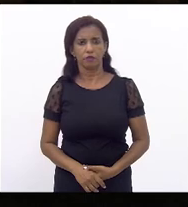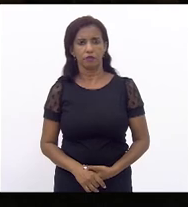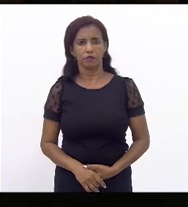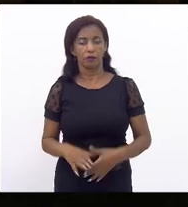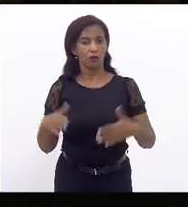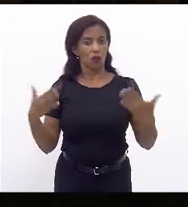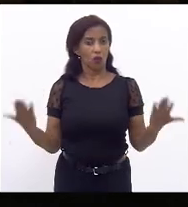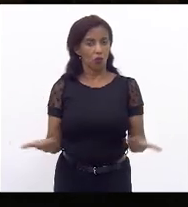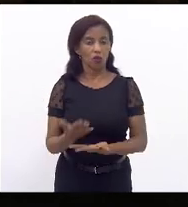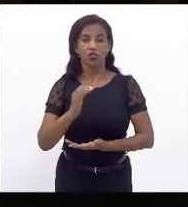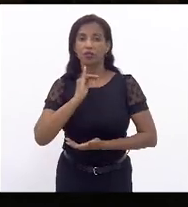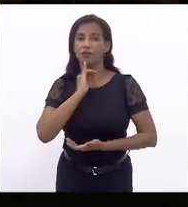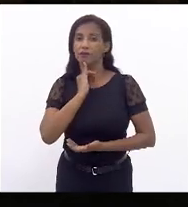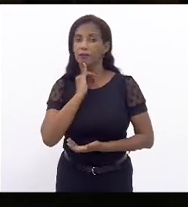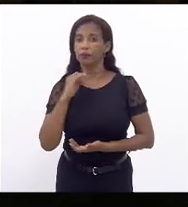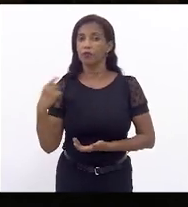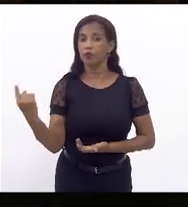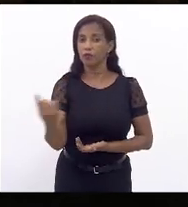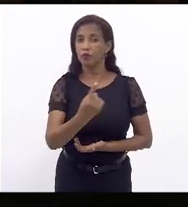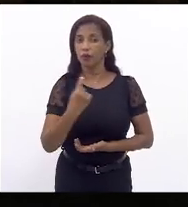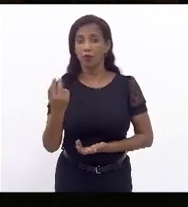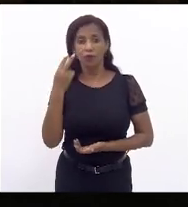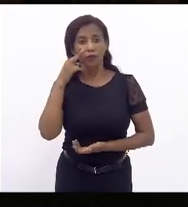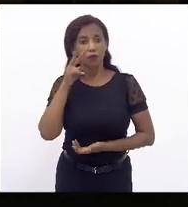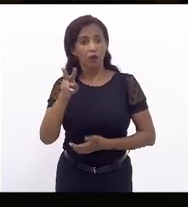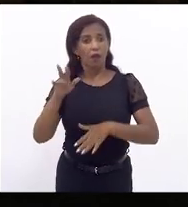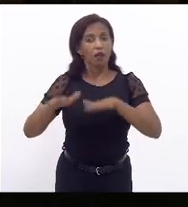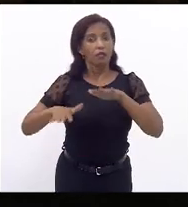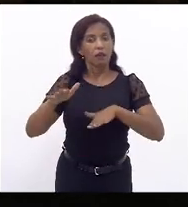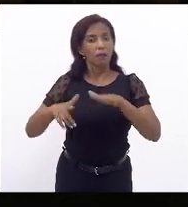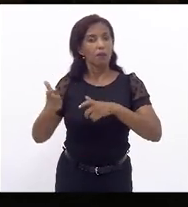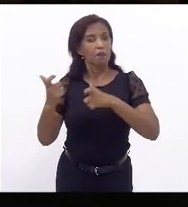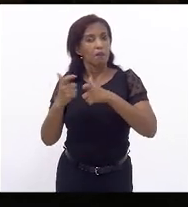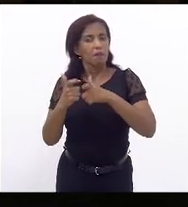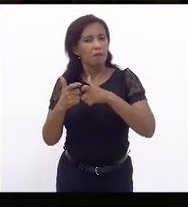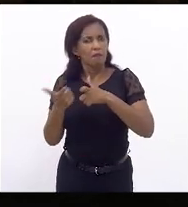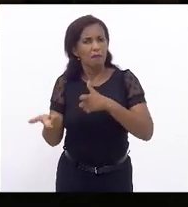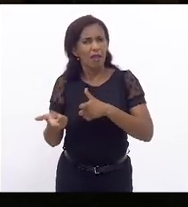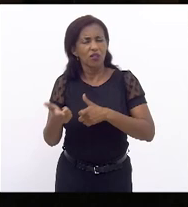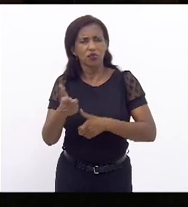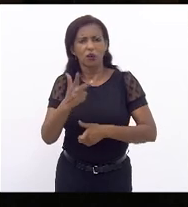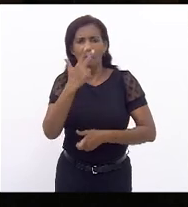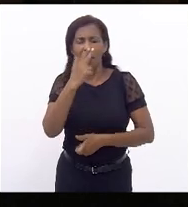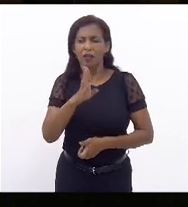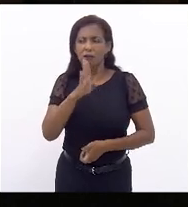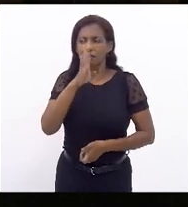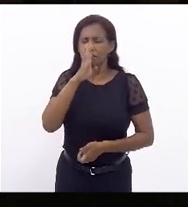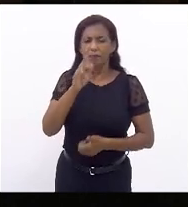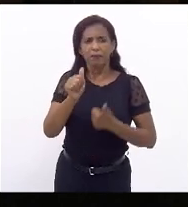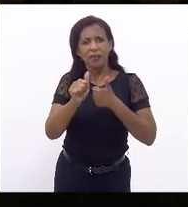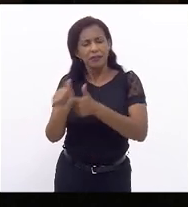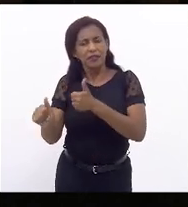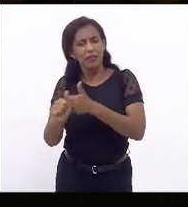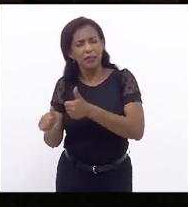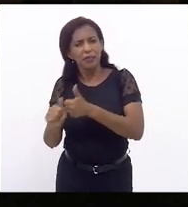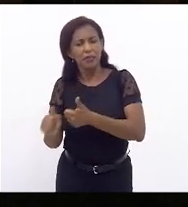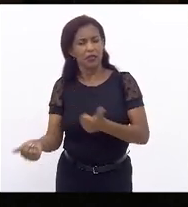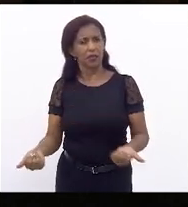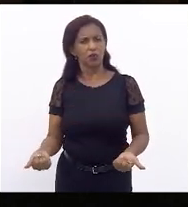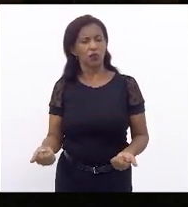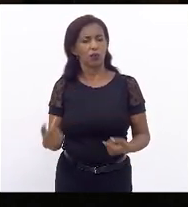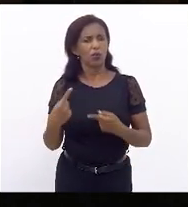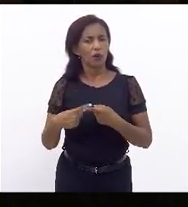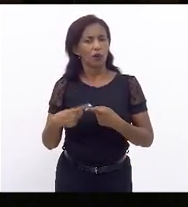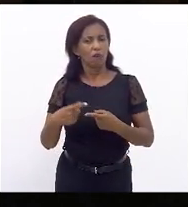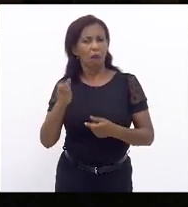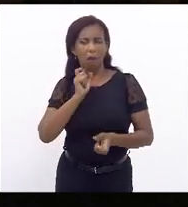Hoje, infelizmente, nós estamos vendo até mesmo médicos sendo silenciados, perseguidos,